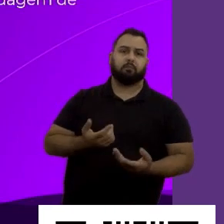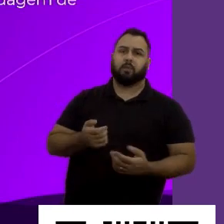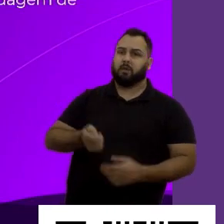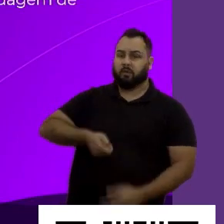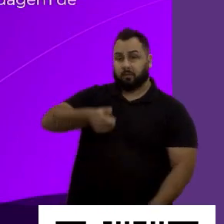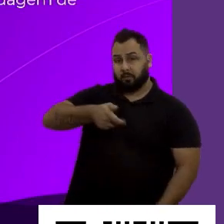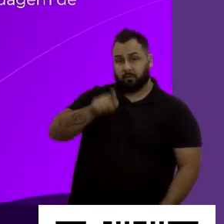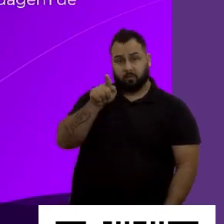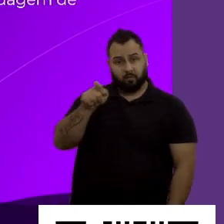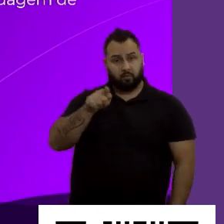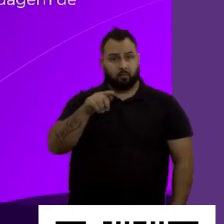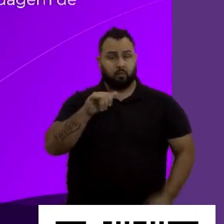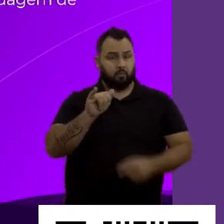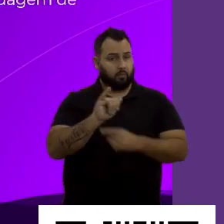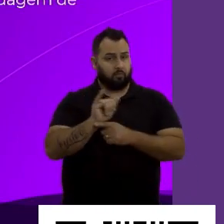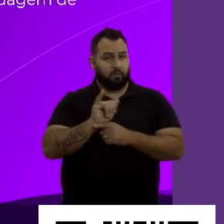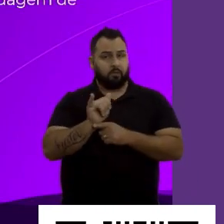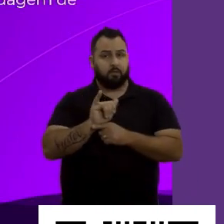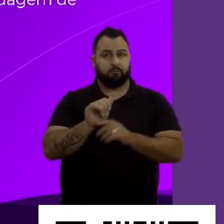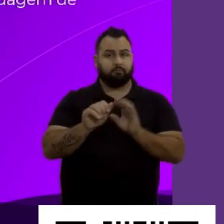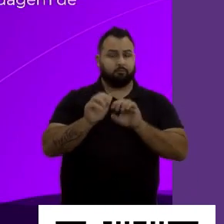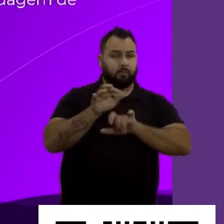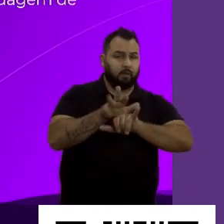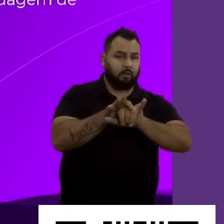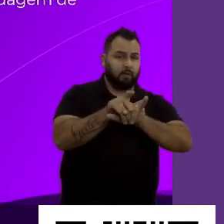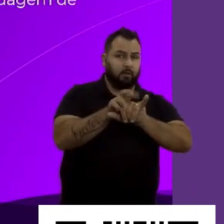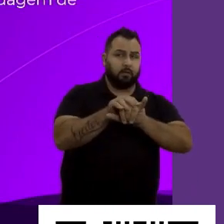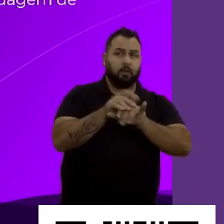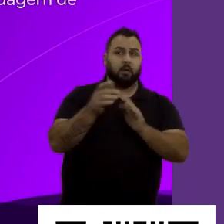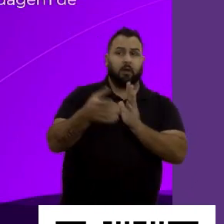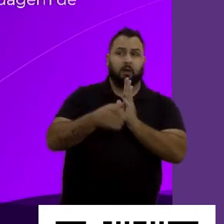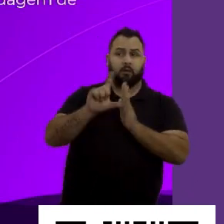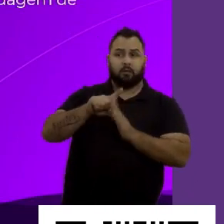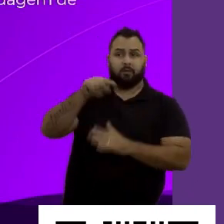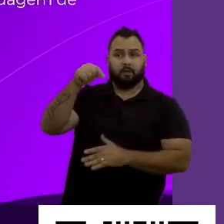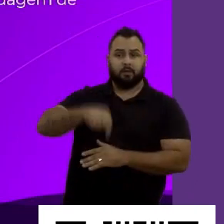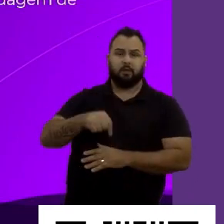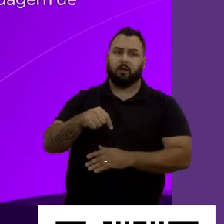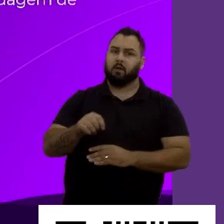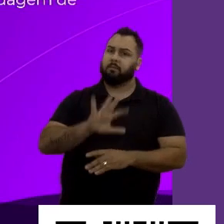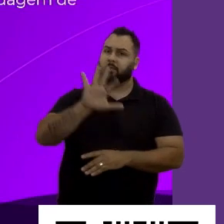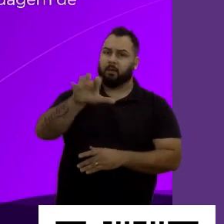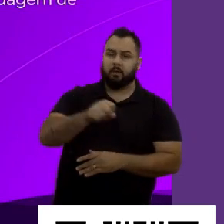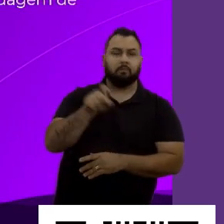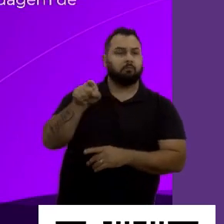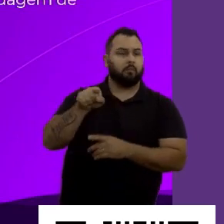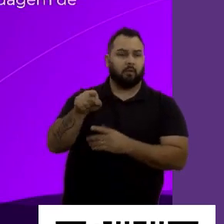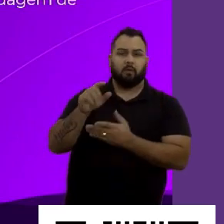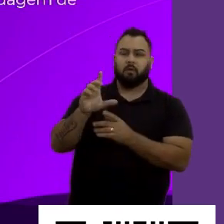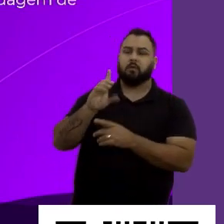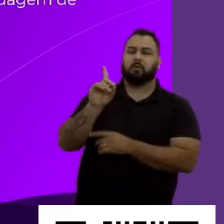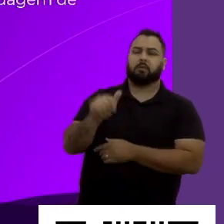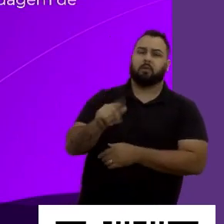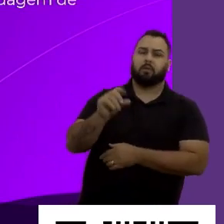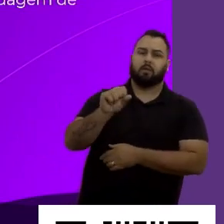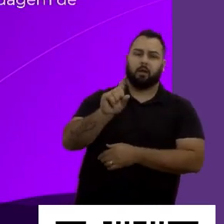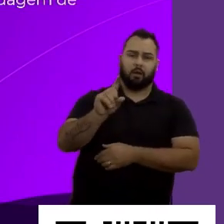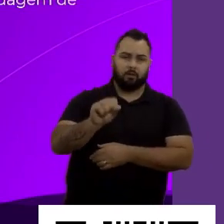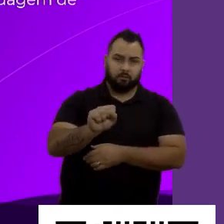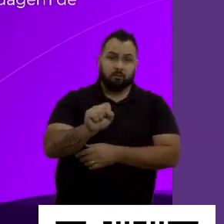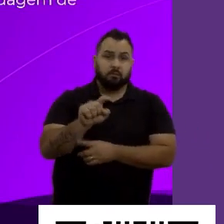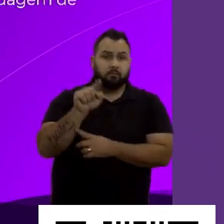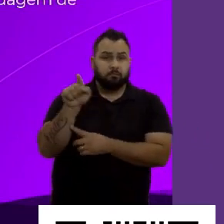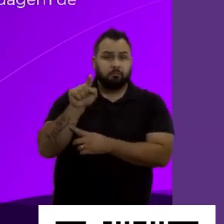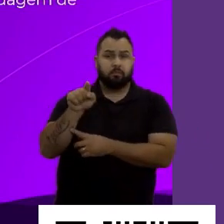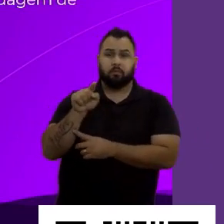ele é uma pessoa totalmente aberta até antes de vir aqui eu peguei os dados com ele para trazer para vocês e